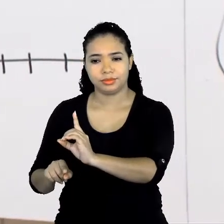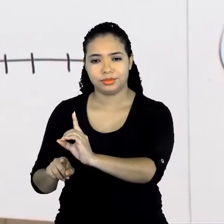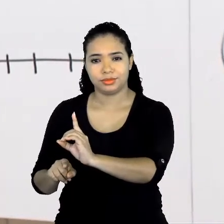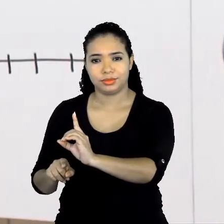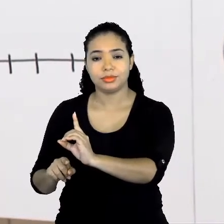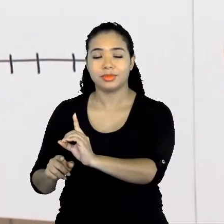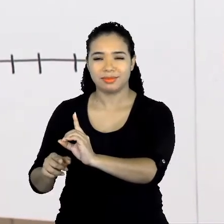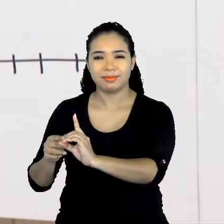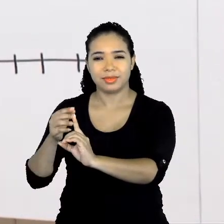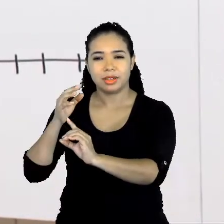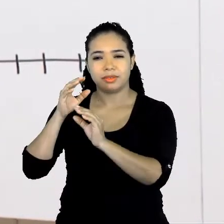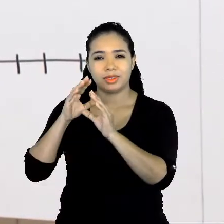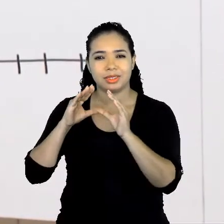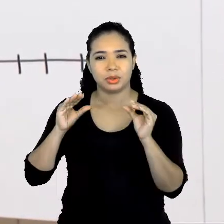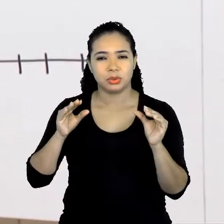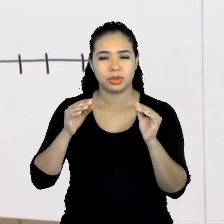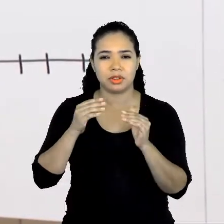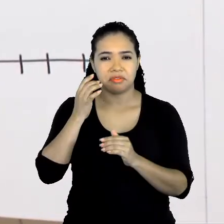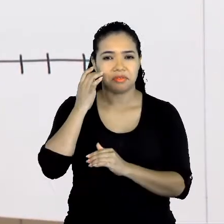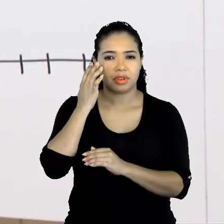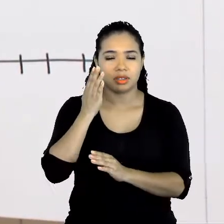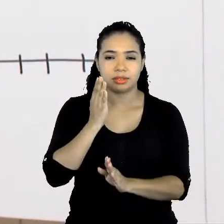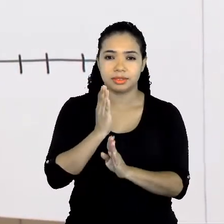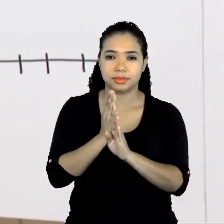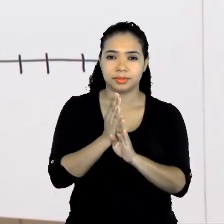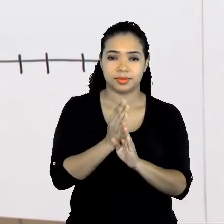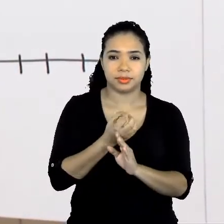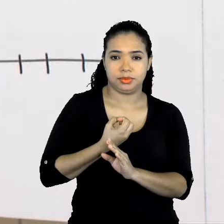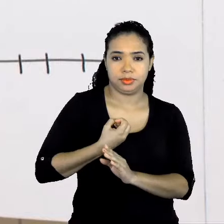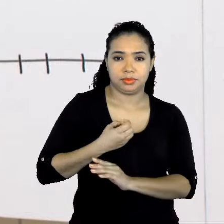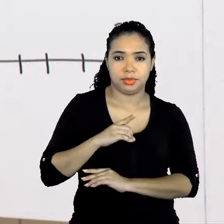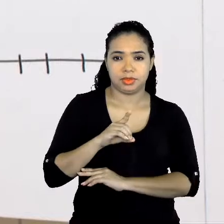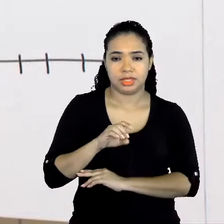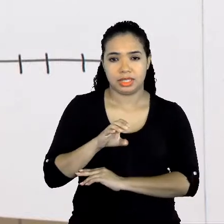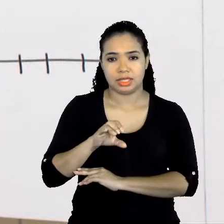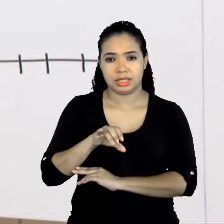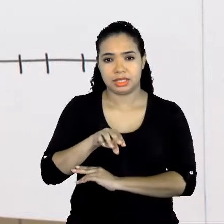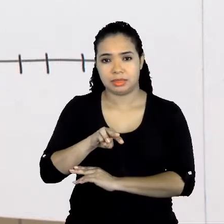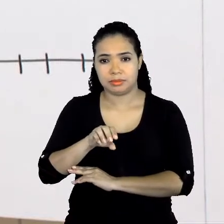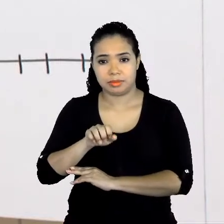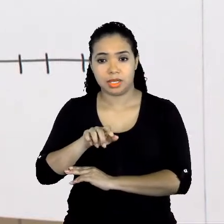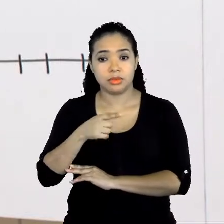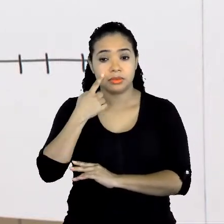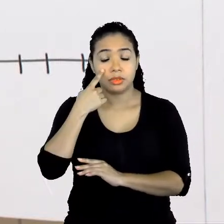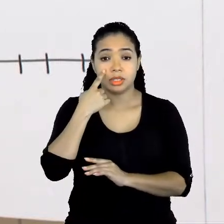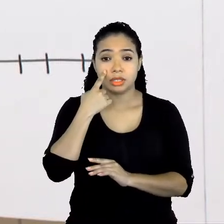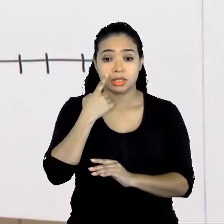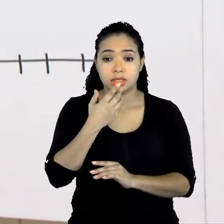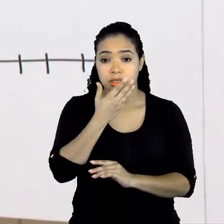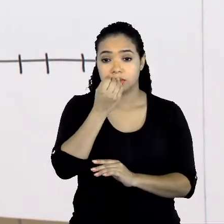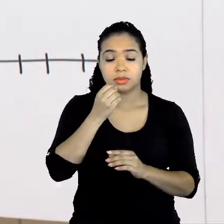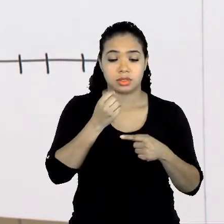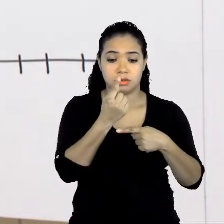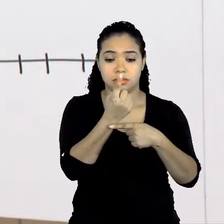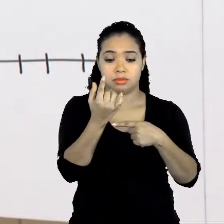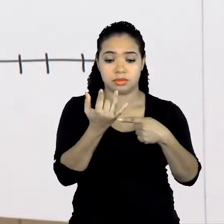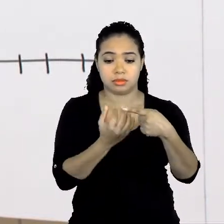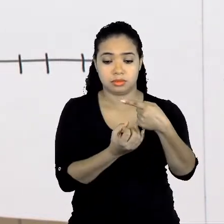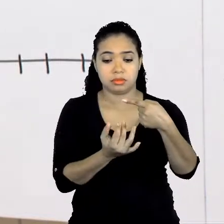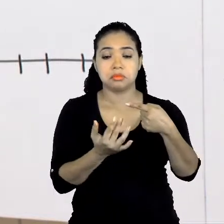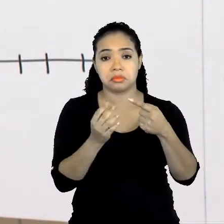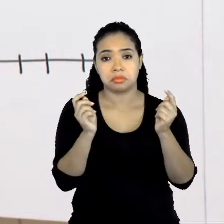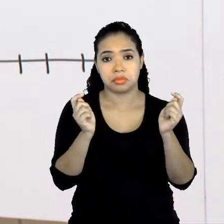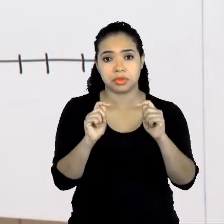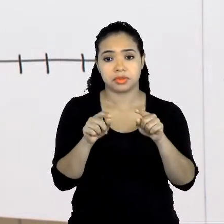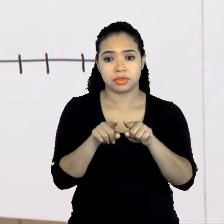turminha. É muito fácil localizar números decimais. E olha aqui, não esquecem, fração, pode vir em fração